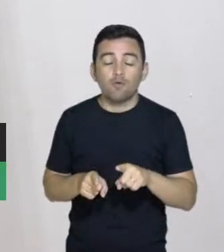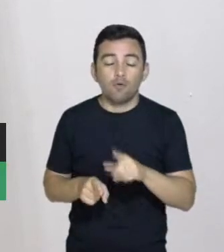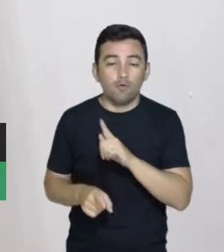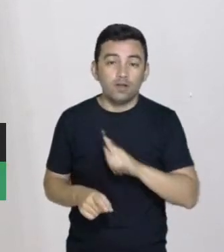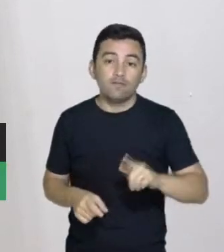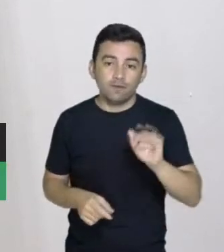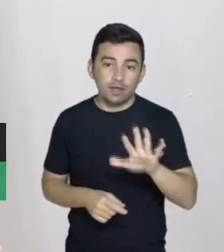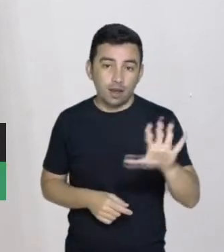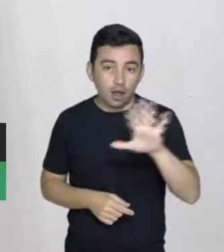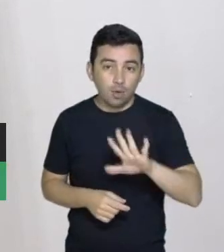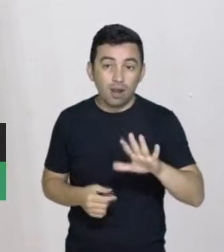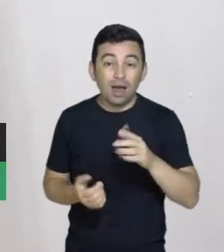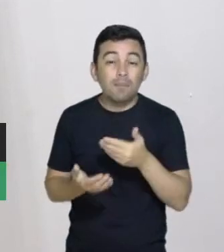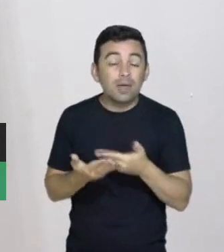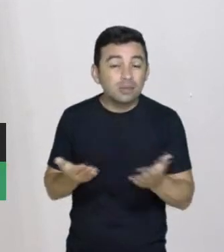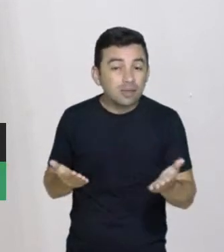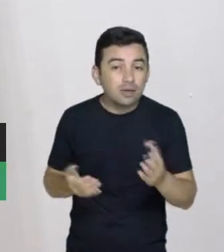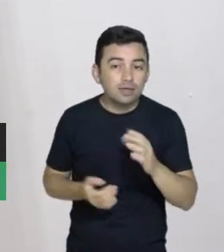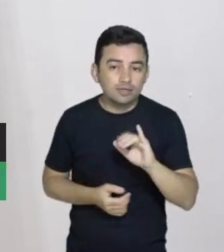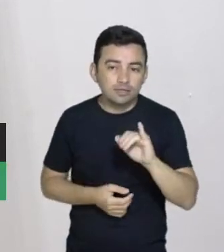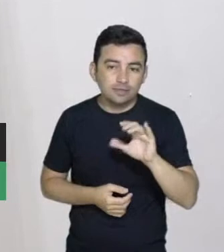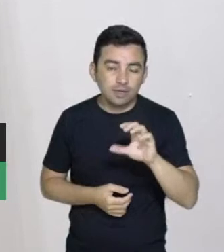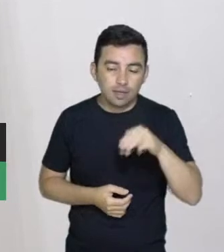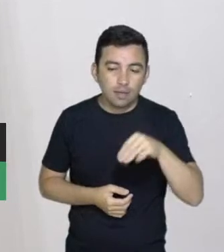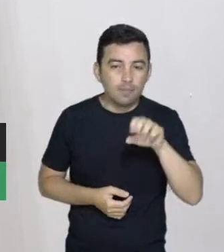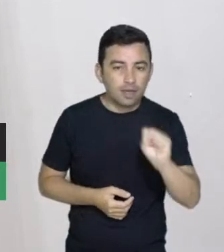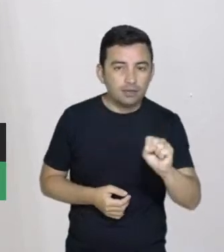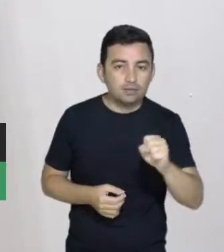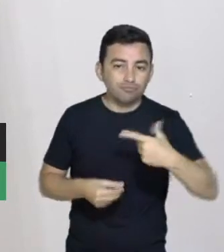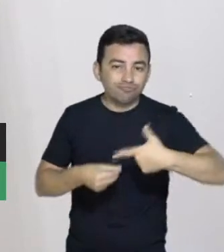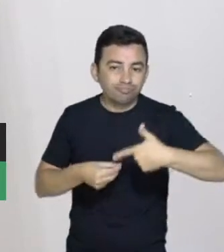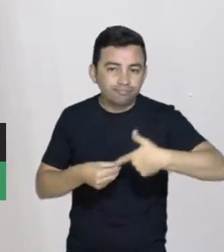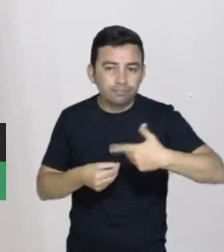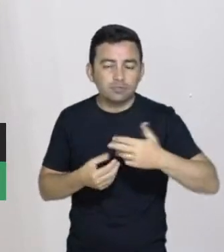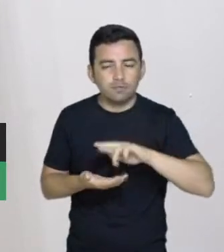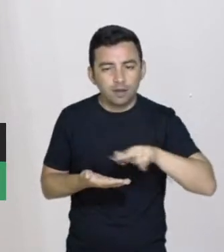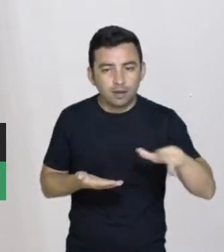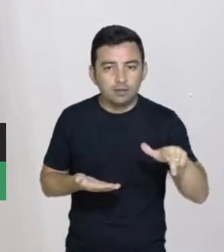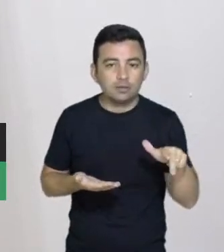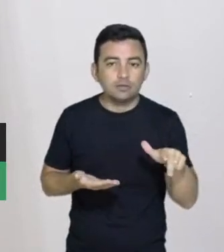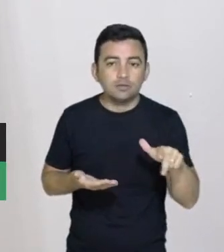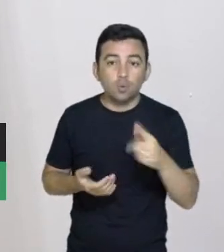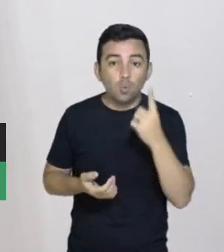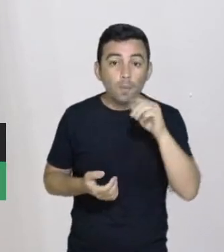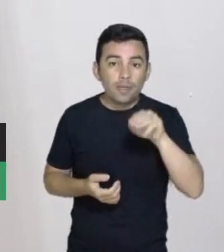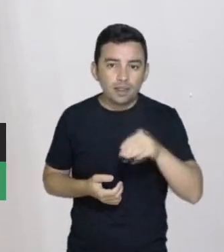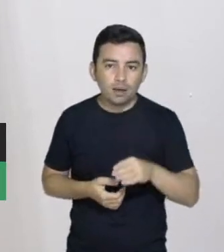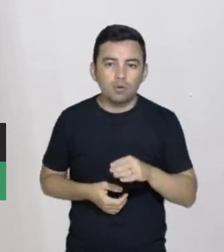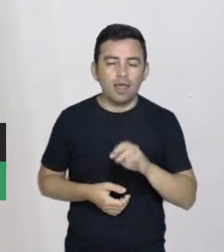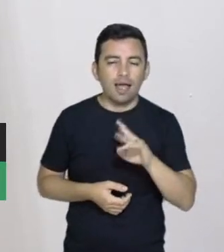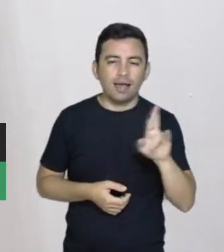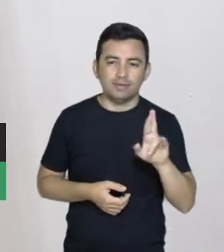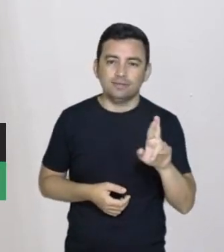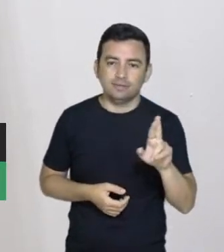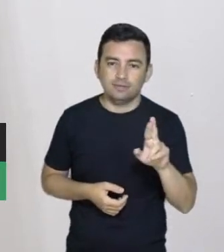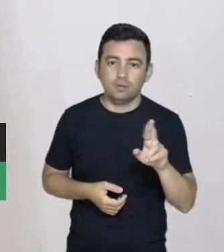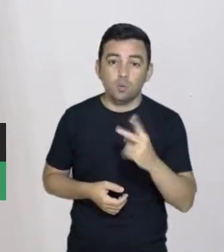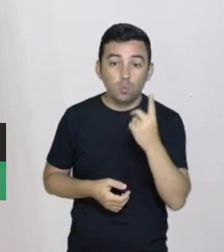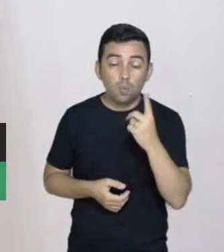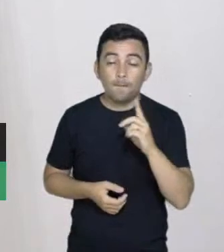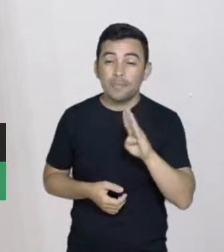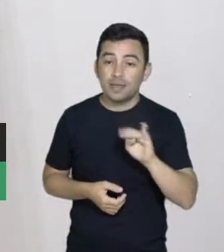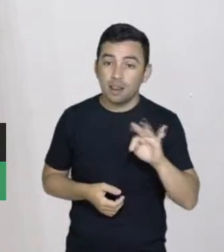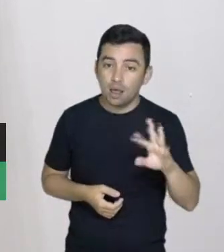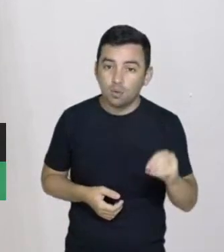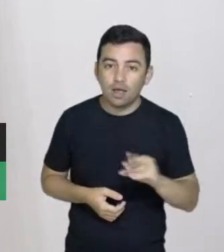perda do ICMS alusível aos combustíveis da ordem de um bilhão de reais, ou seja, uma receita extraordinária de um bilhão de reais